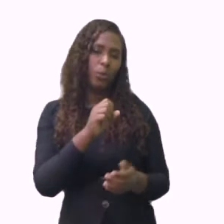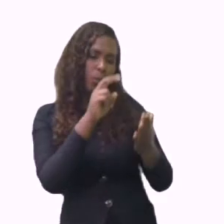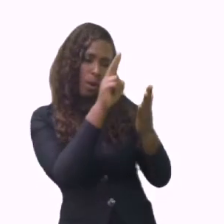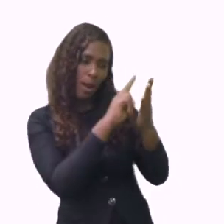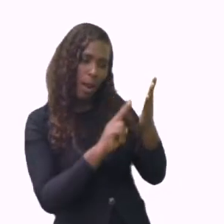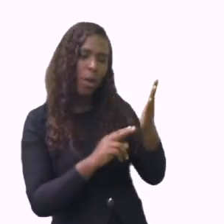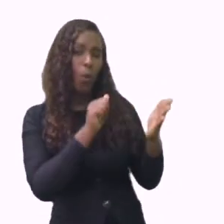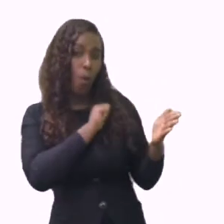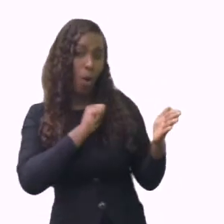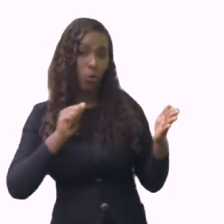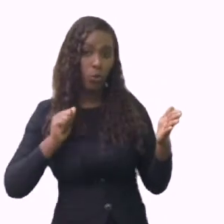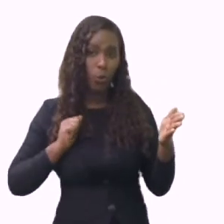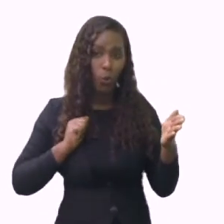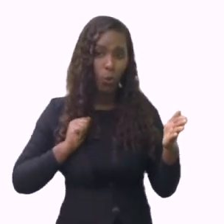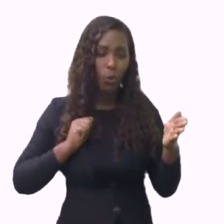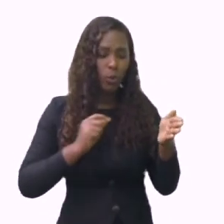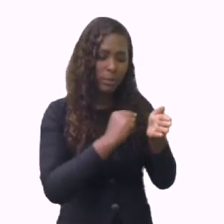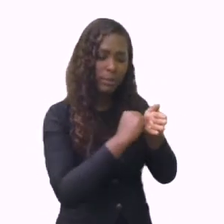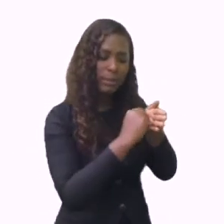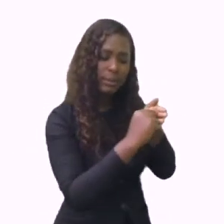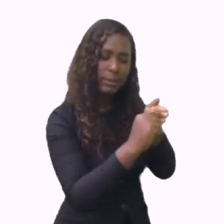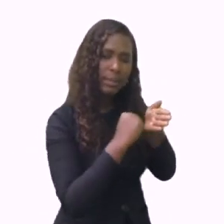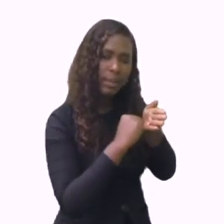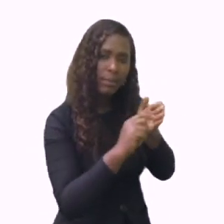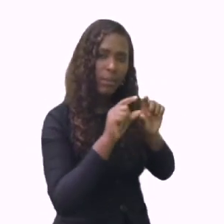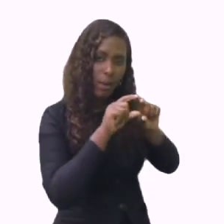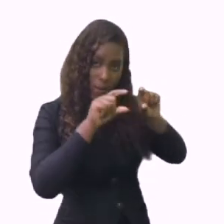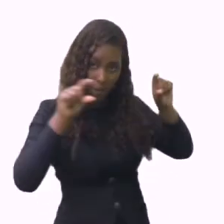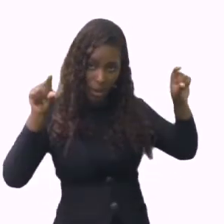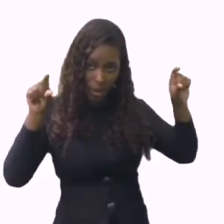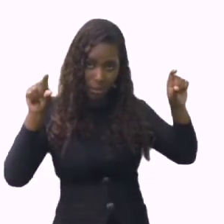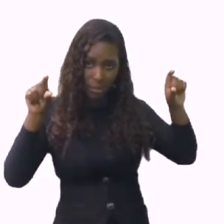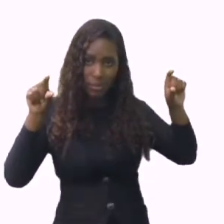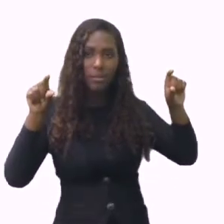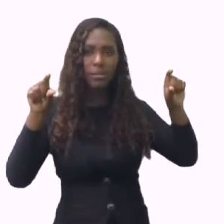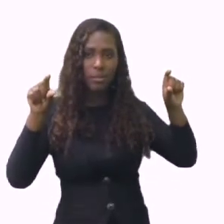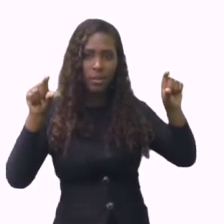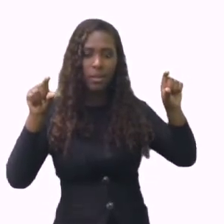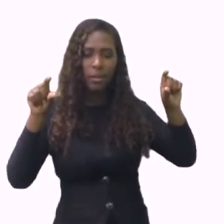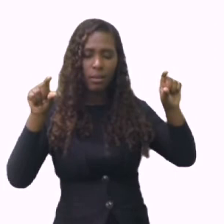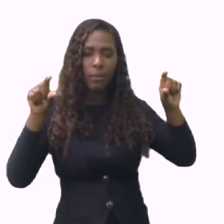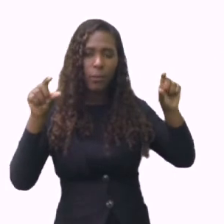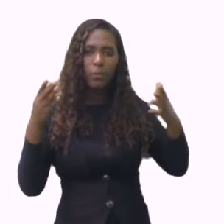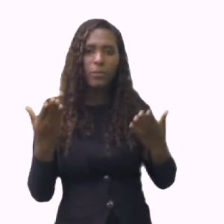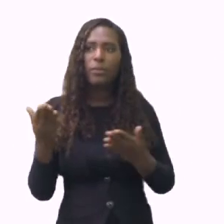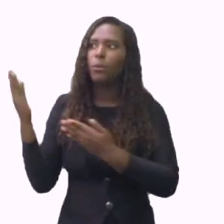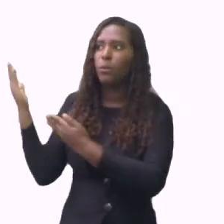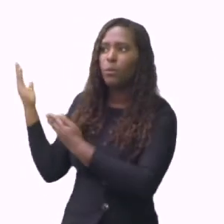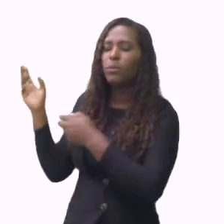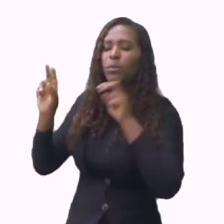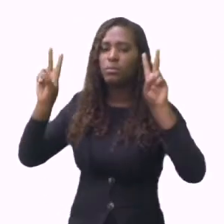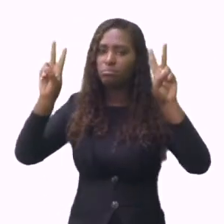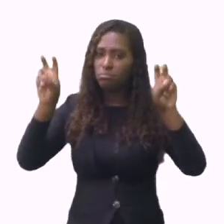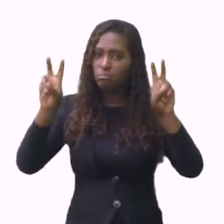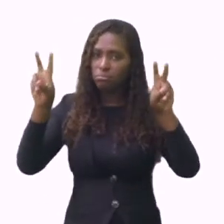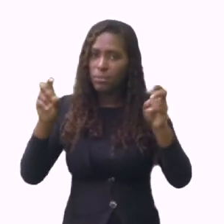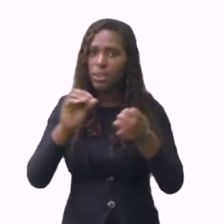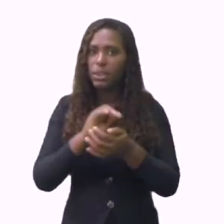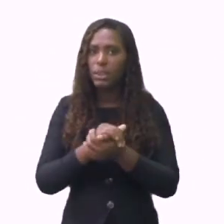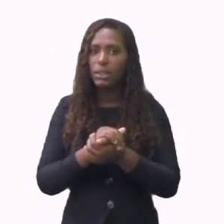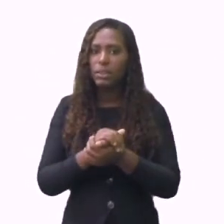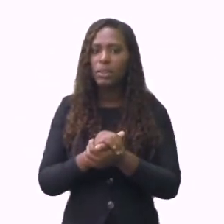lê entre as aspas vai entender que ali é a fala de alguém. Olha só, as palavras são como os